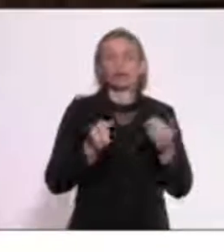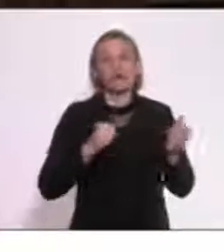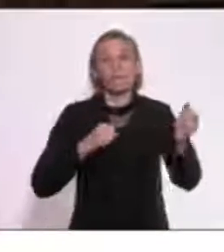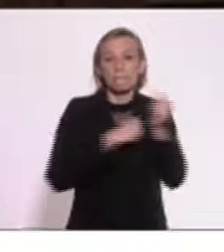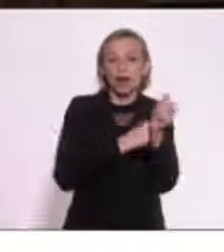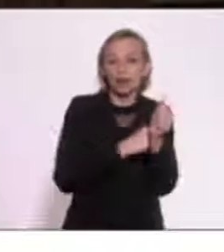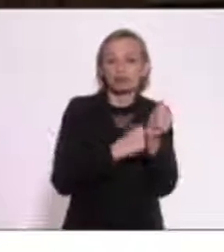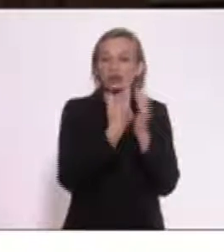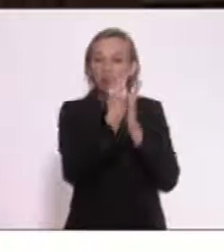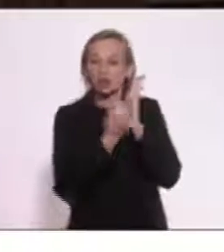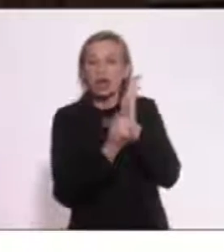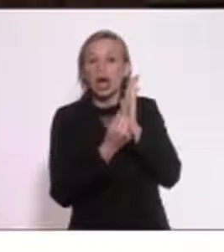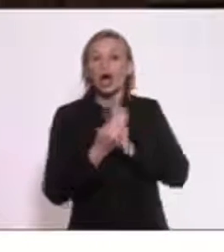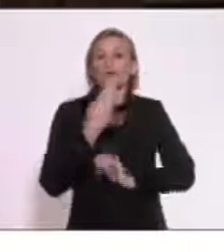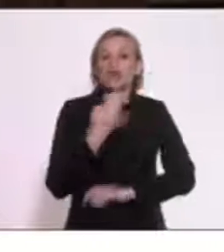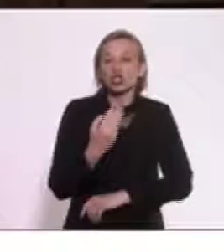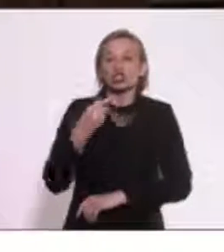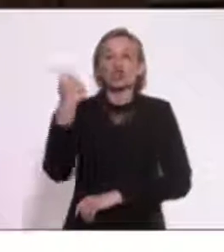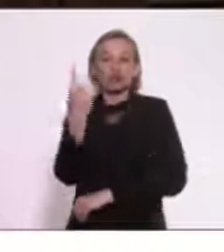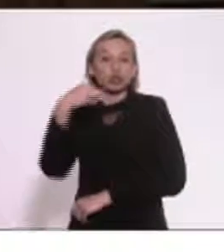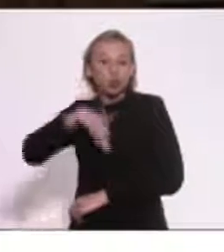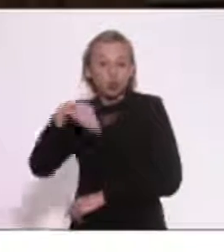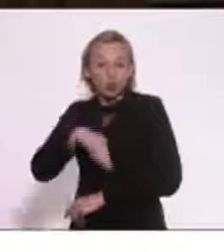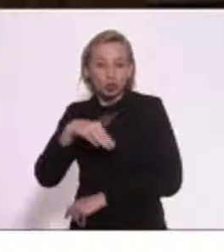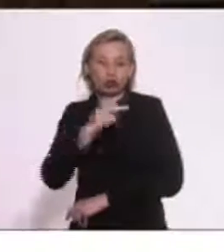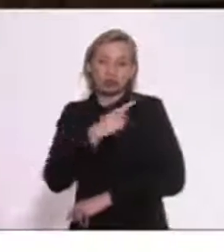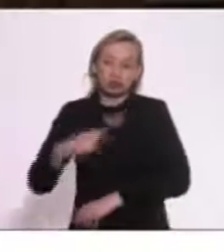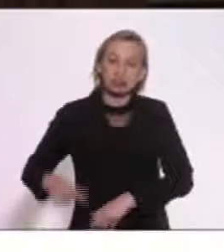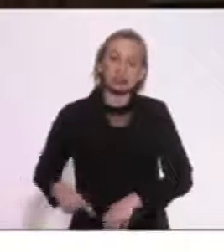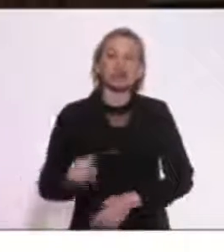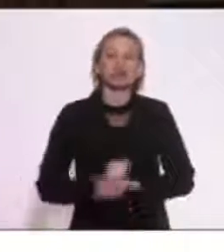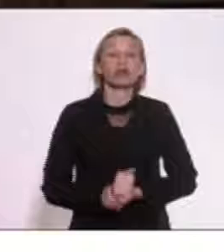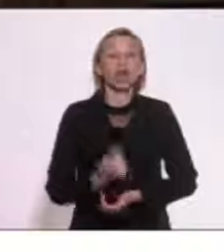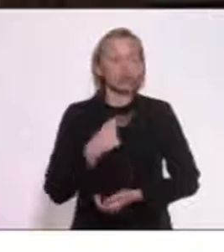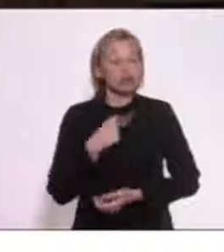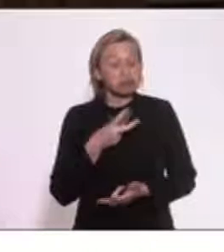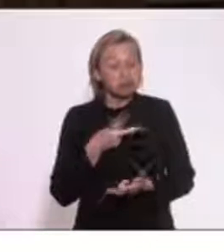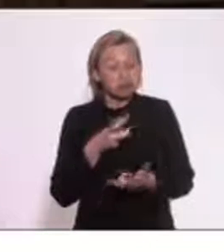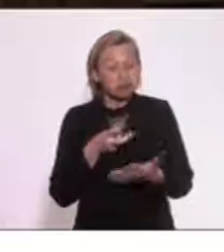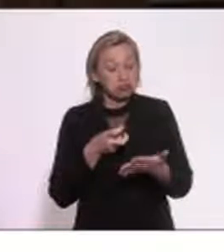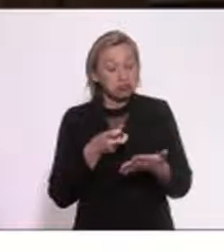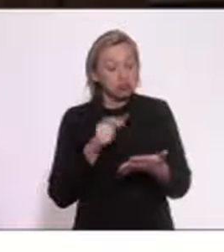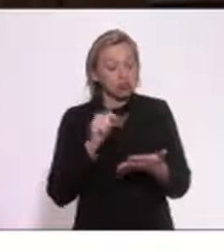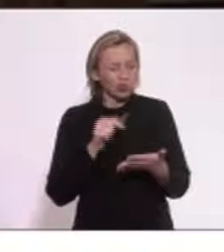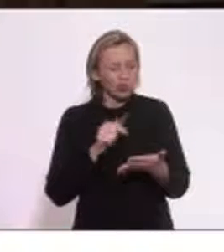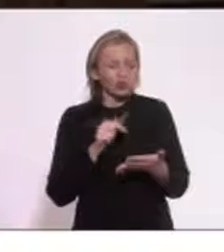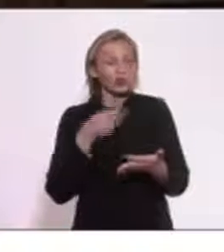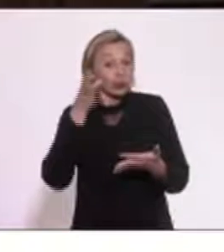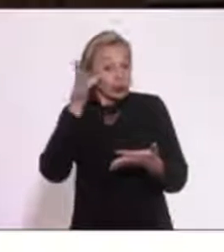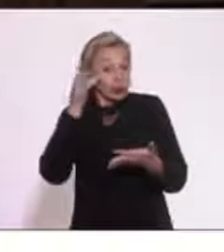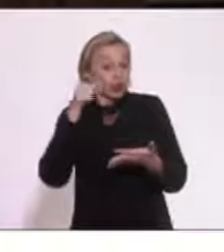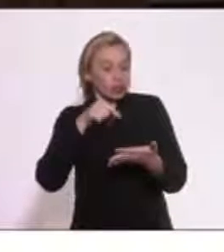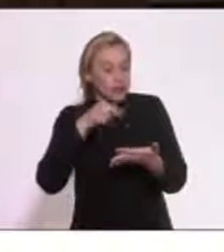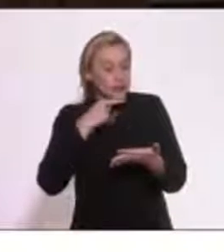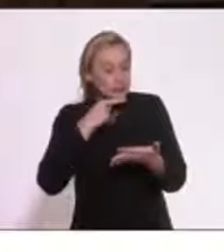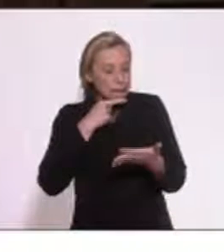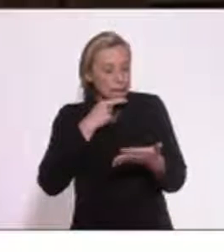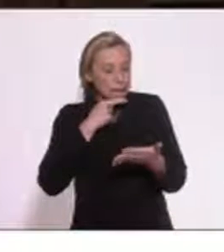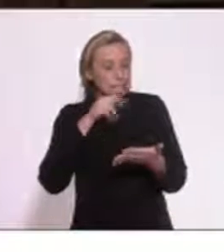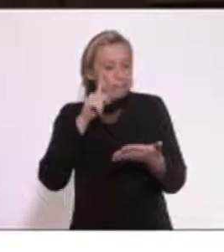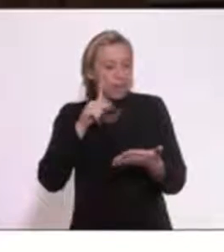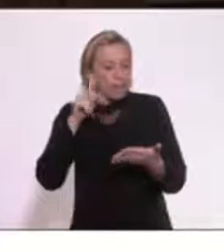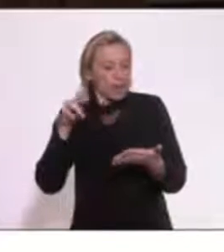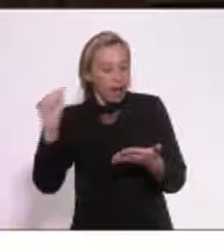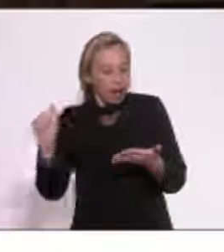pedindo apenas 1 minuto da atenção da presidência, eu identifiquei aqui que foi muito interessante que o